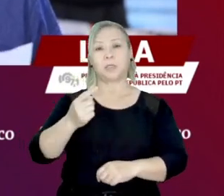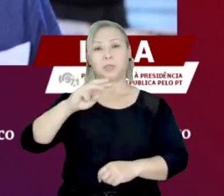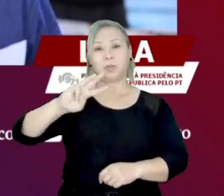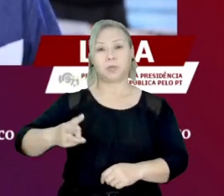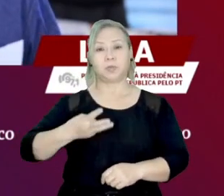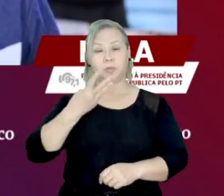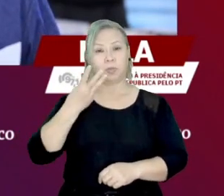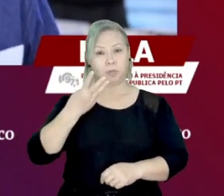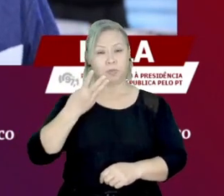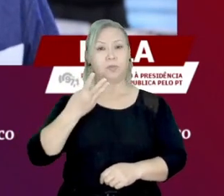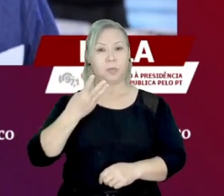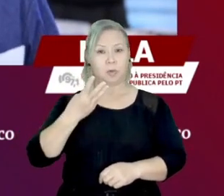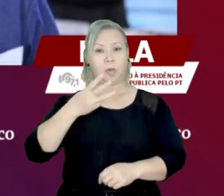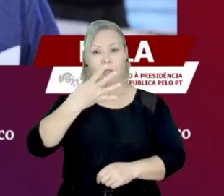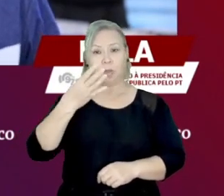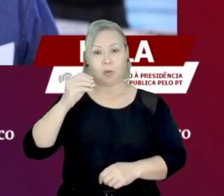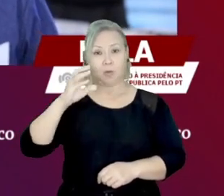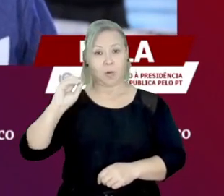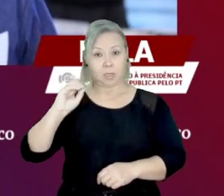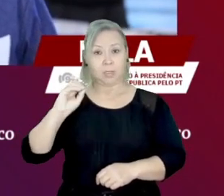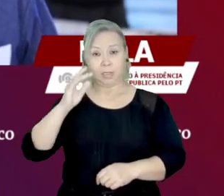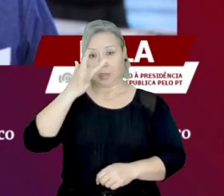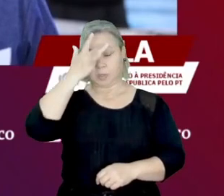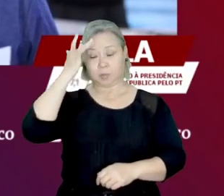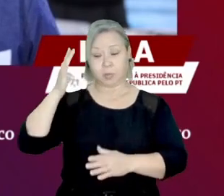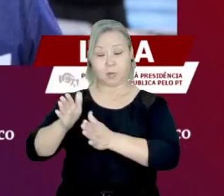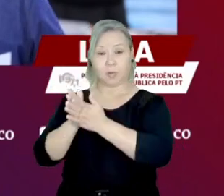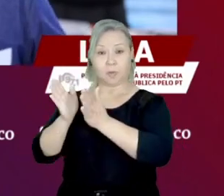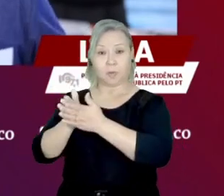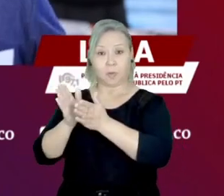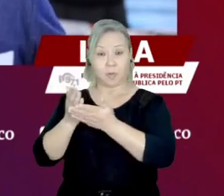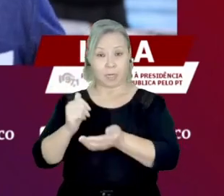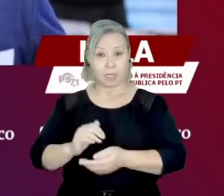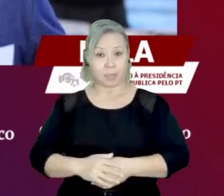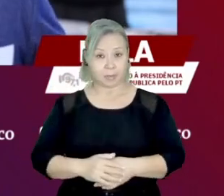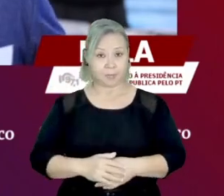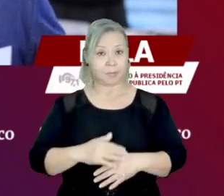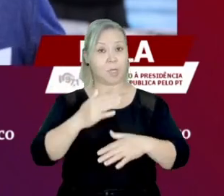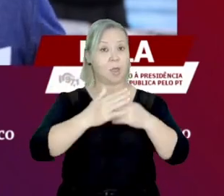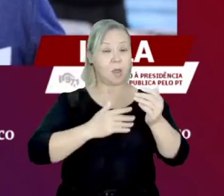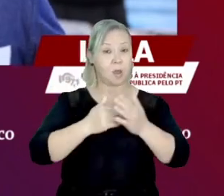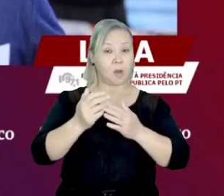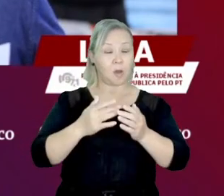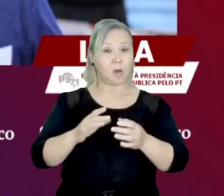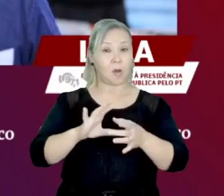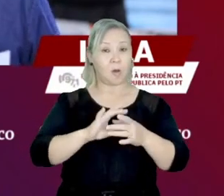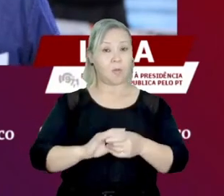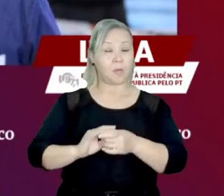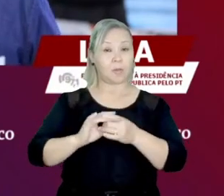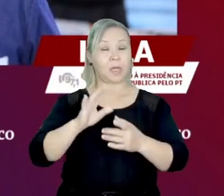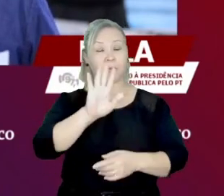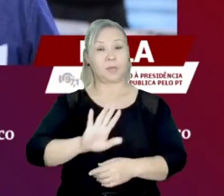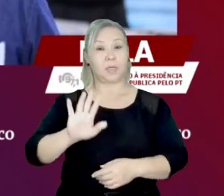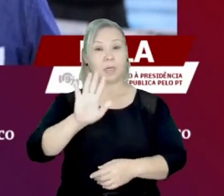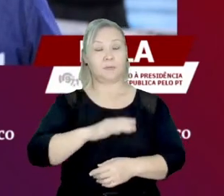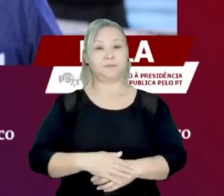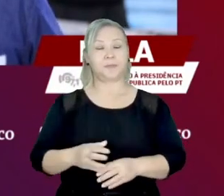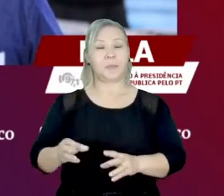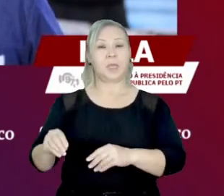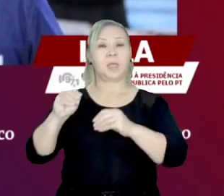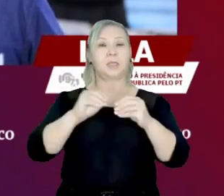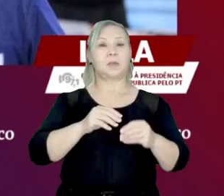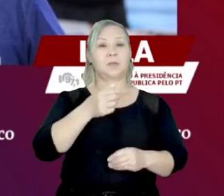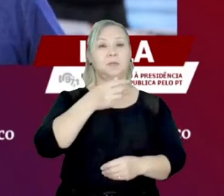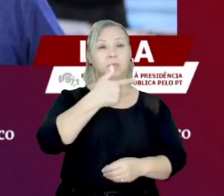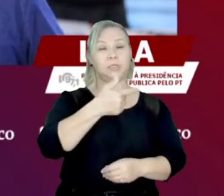65 institutos técnicos federais, um em Ipatinga, 1.566 médicos, dos mais médicos, em 510